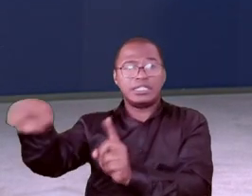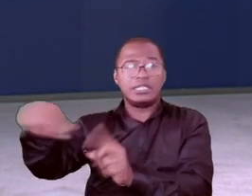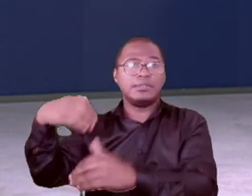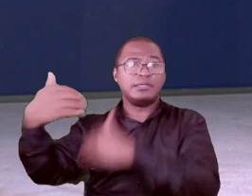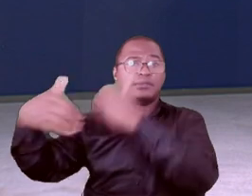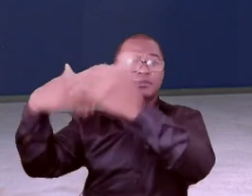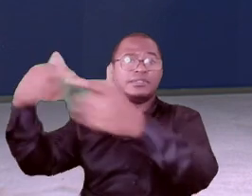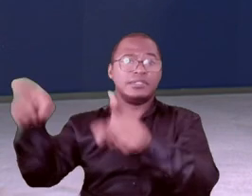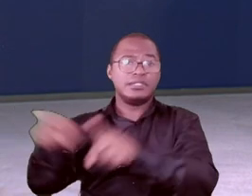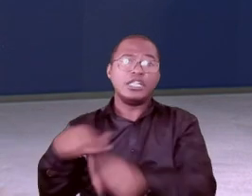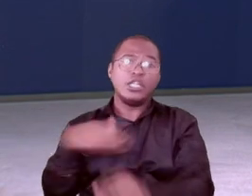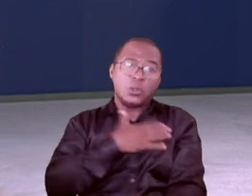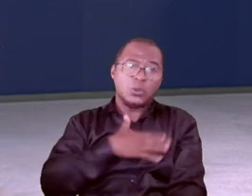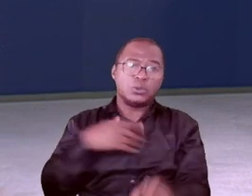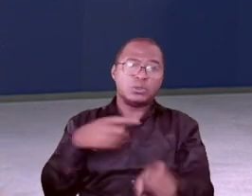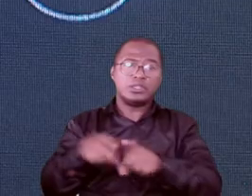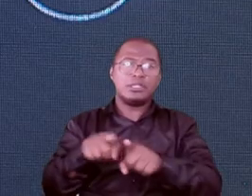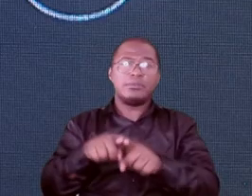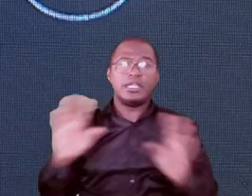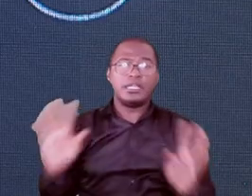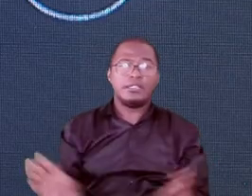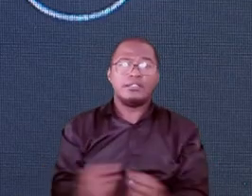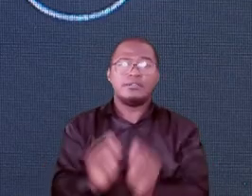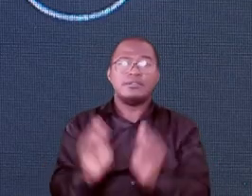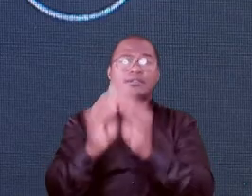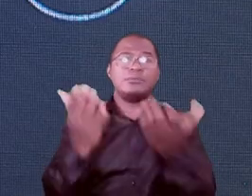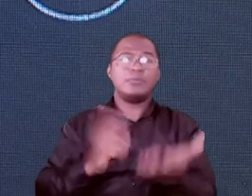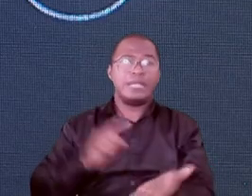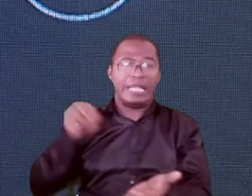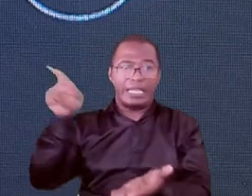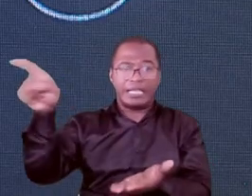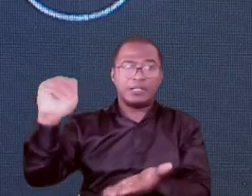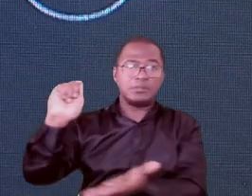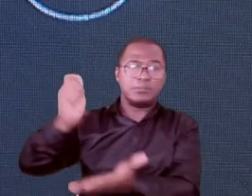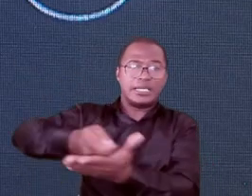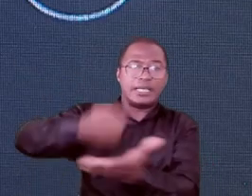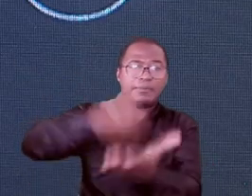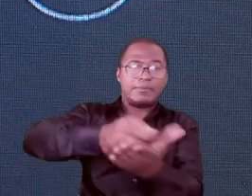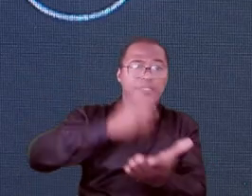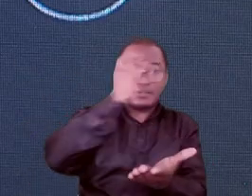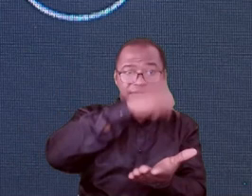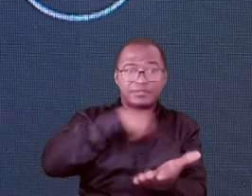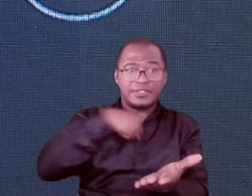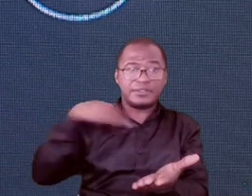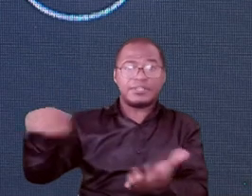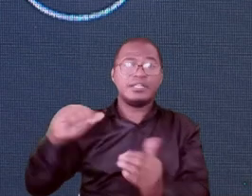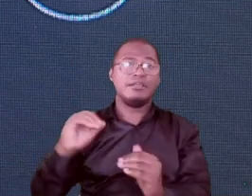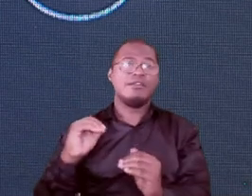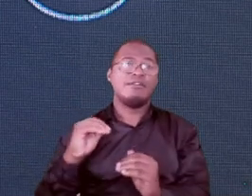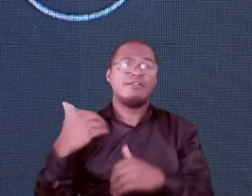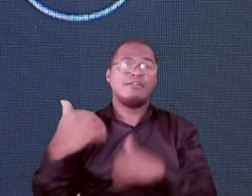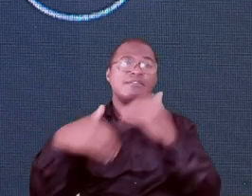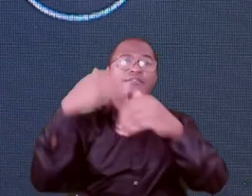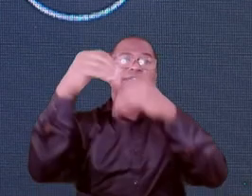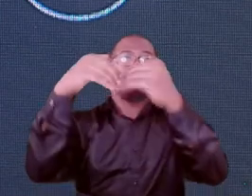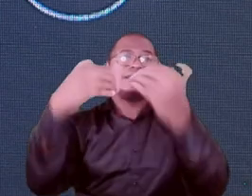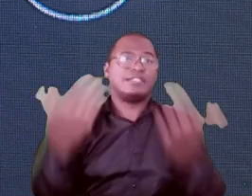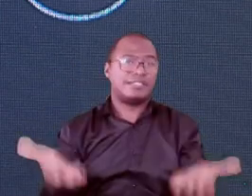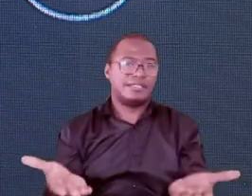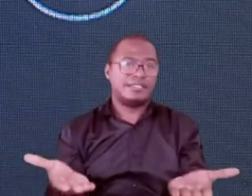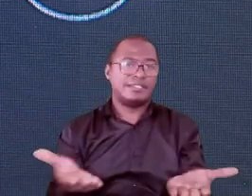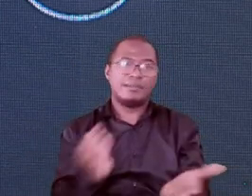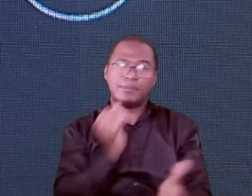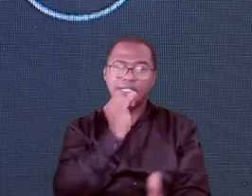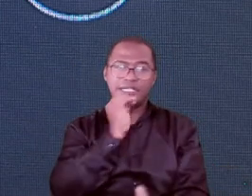otimizou os pagamentos que estão super ruins para ele ele vai crescer e isso numa empresa numa big-tec área de